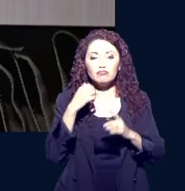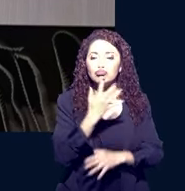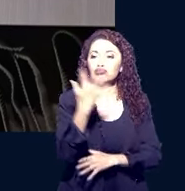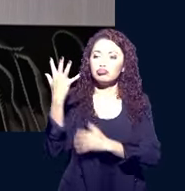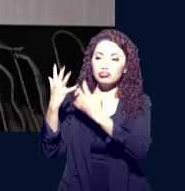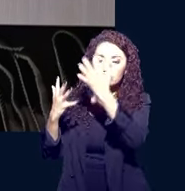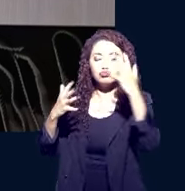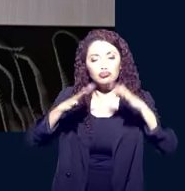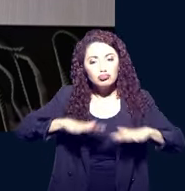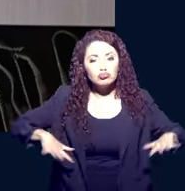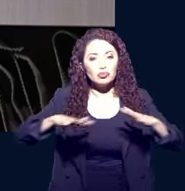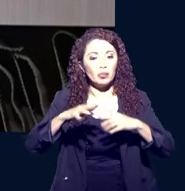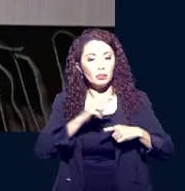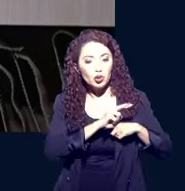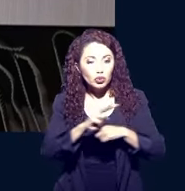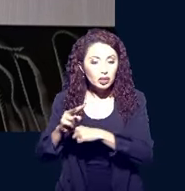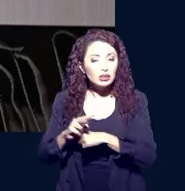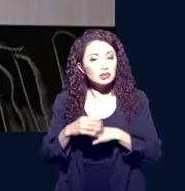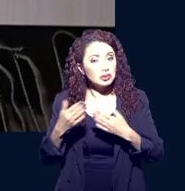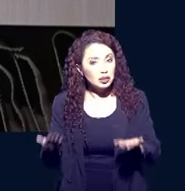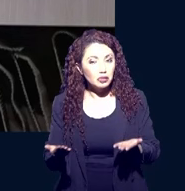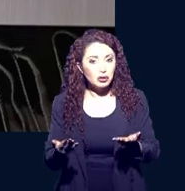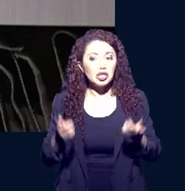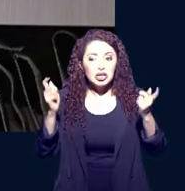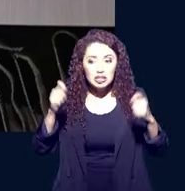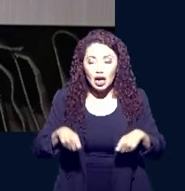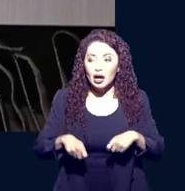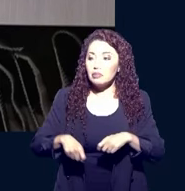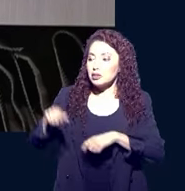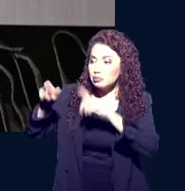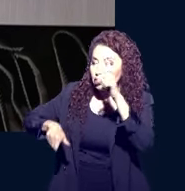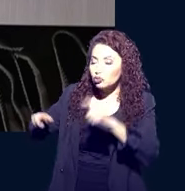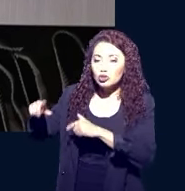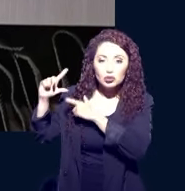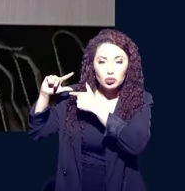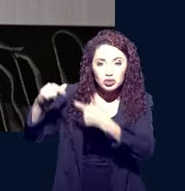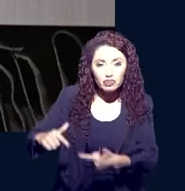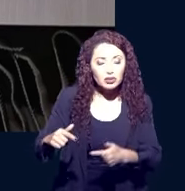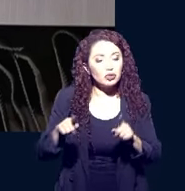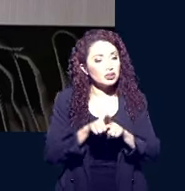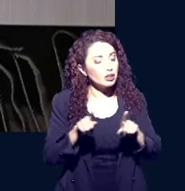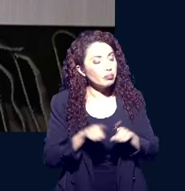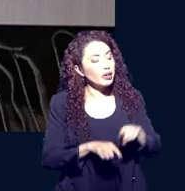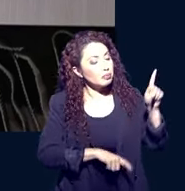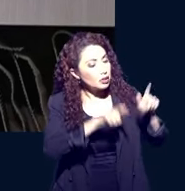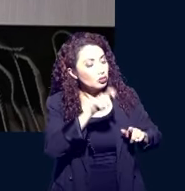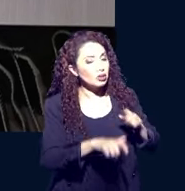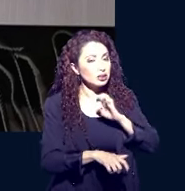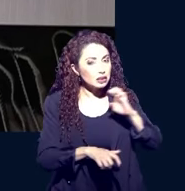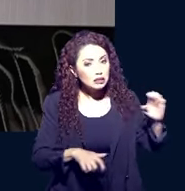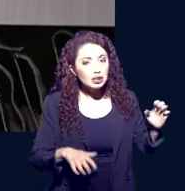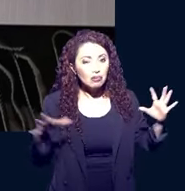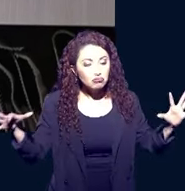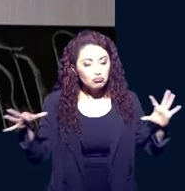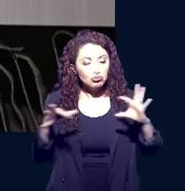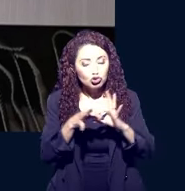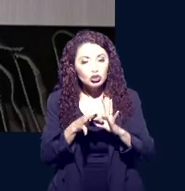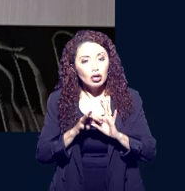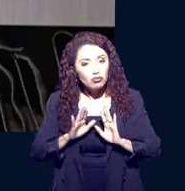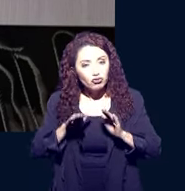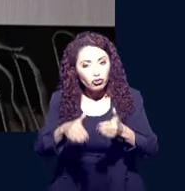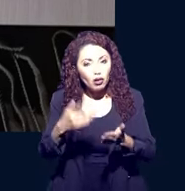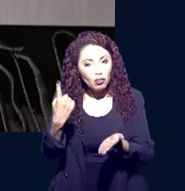Ambiental agenda que po congregar conservadores liberais e progressistas porque isso faz um país mhor e maior